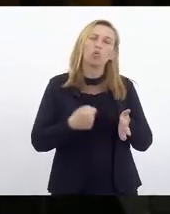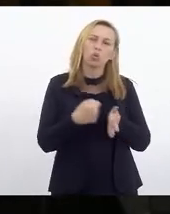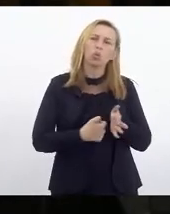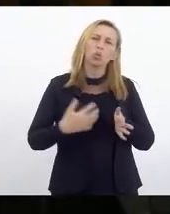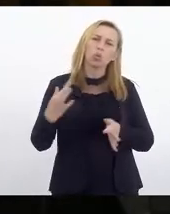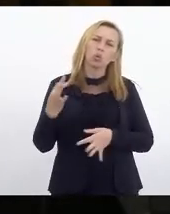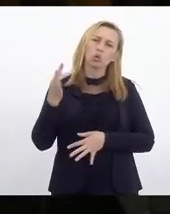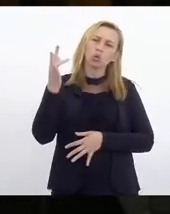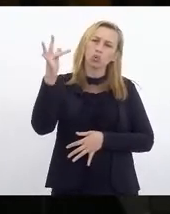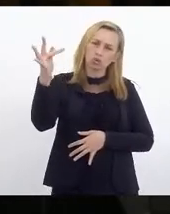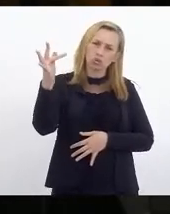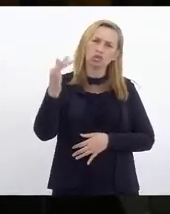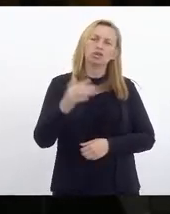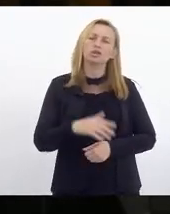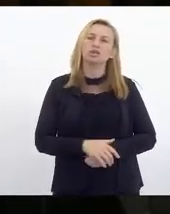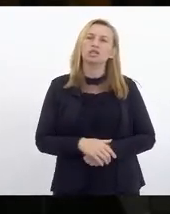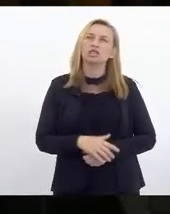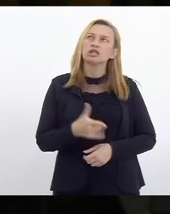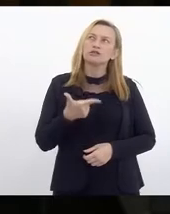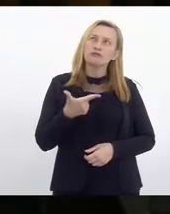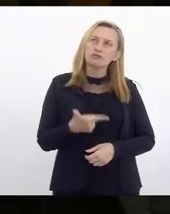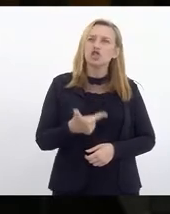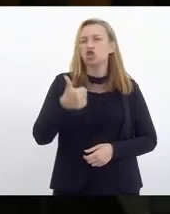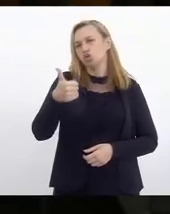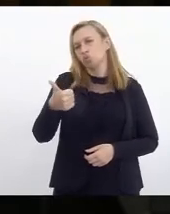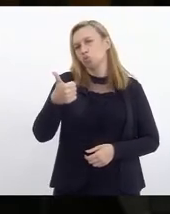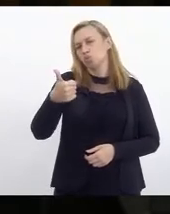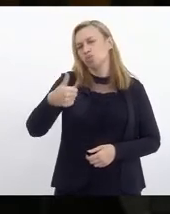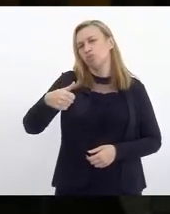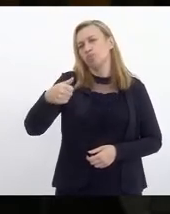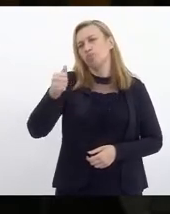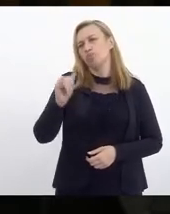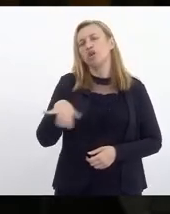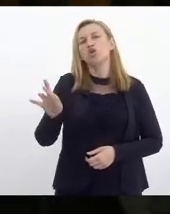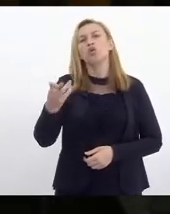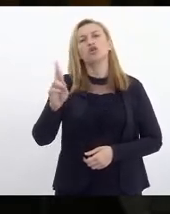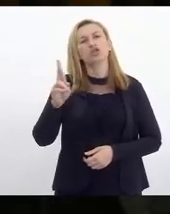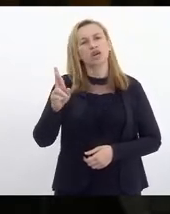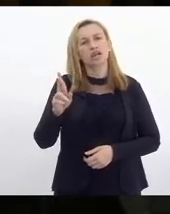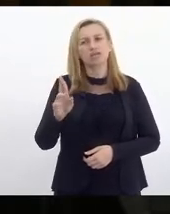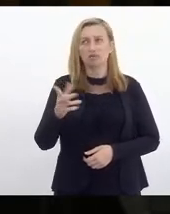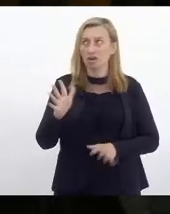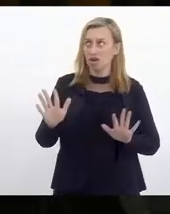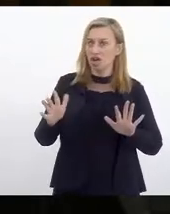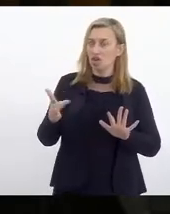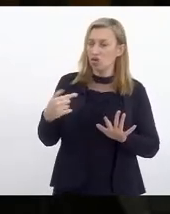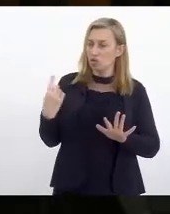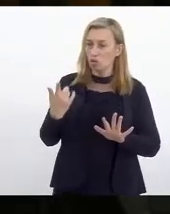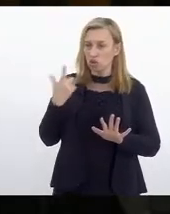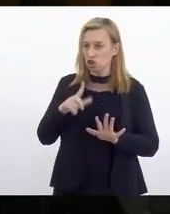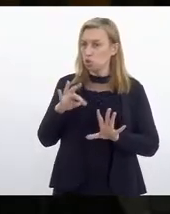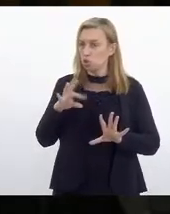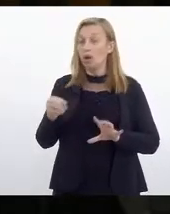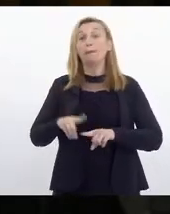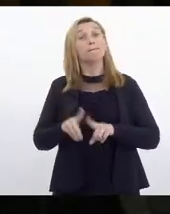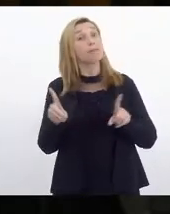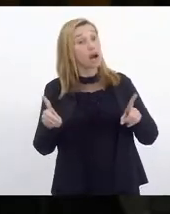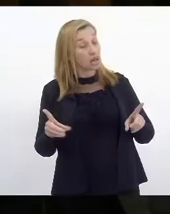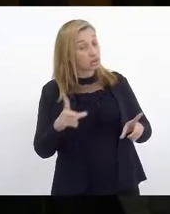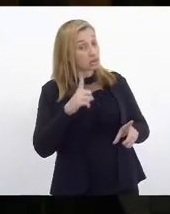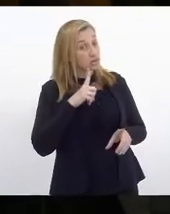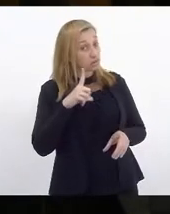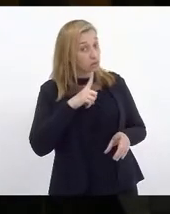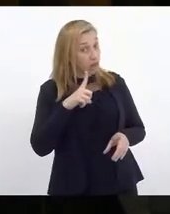futura decenal por 21 bilhões de reais. Não quer dizer que vamos ganhar todas, mas tem